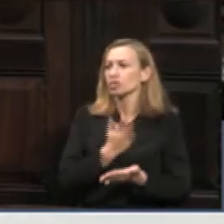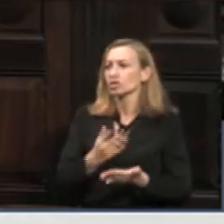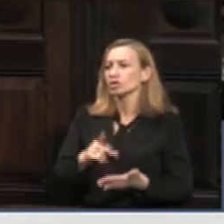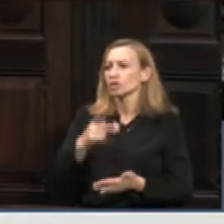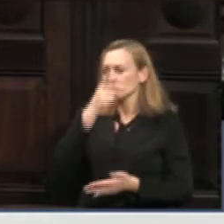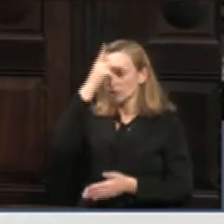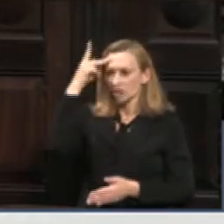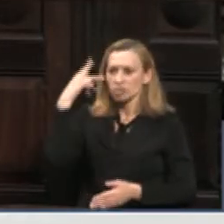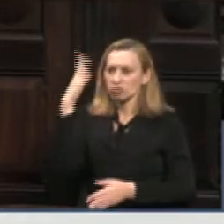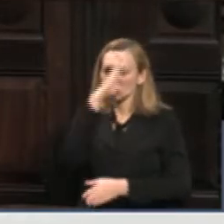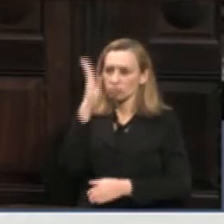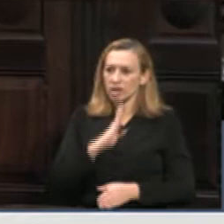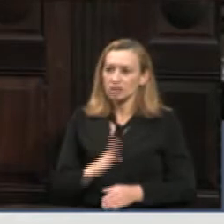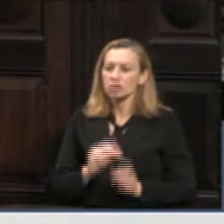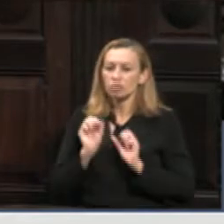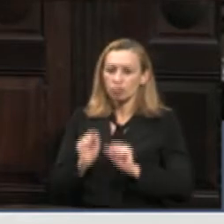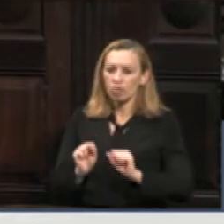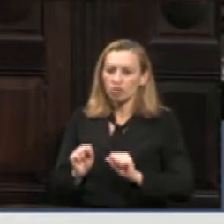em posições